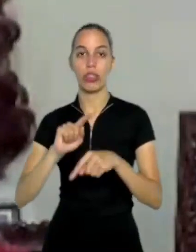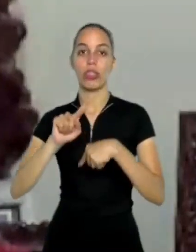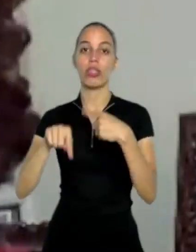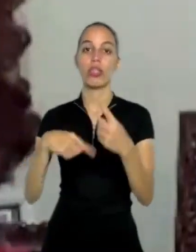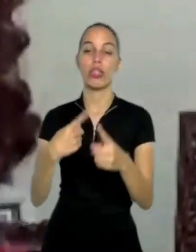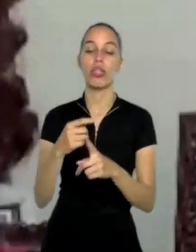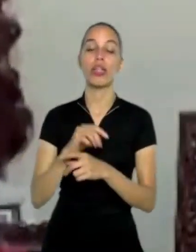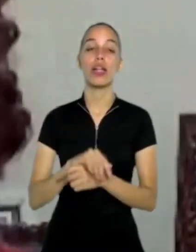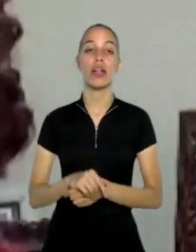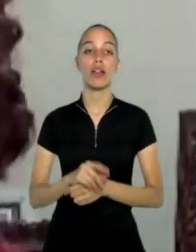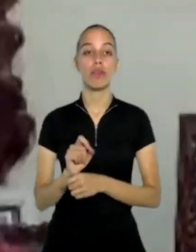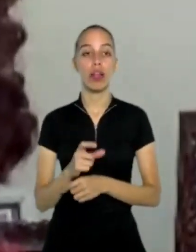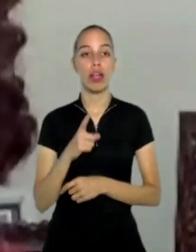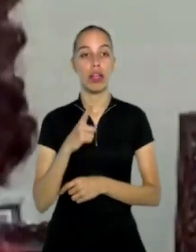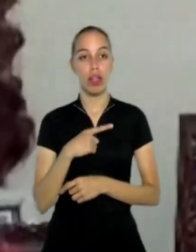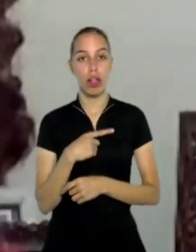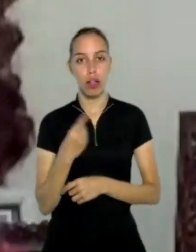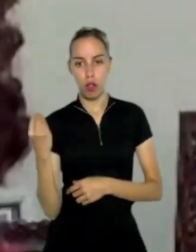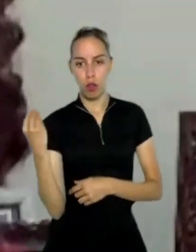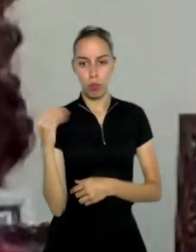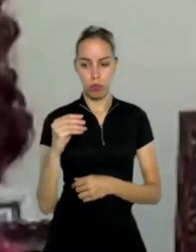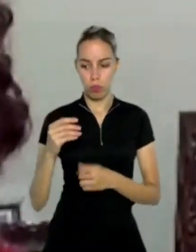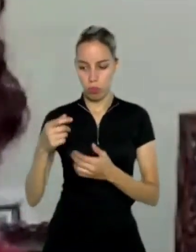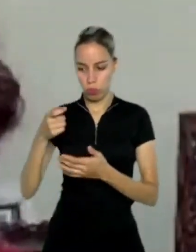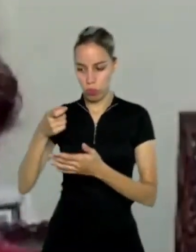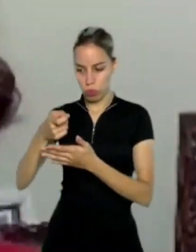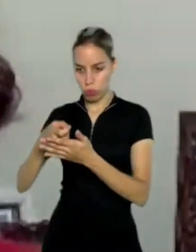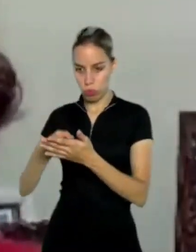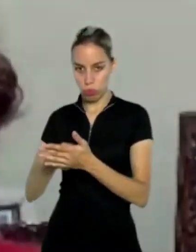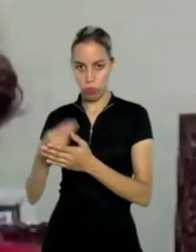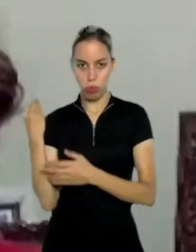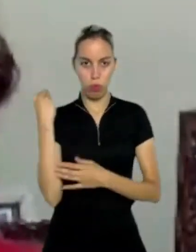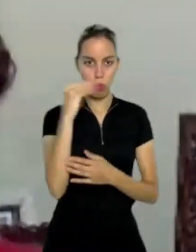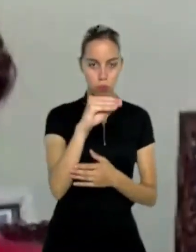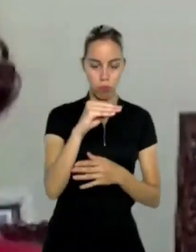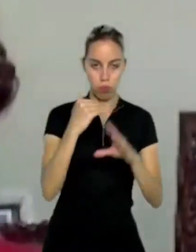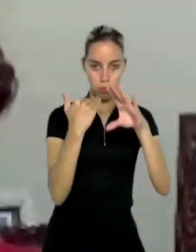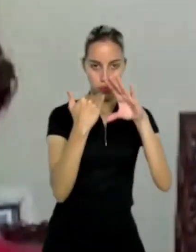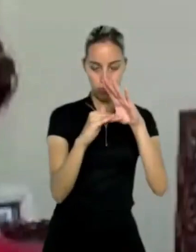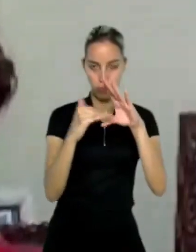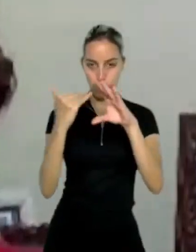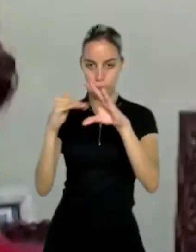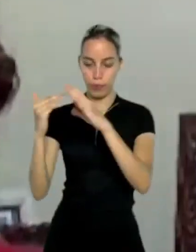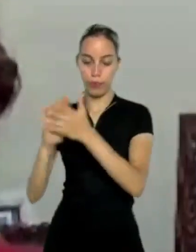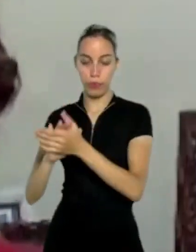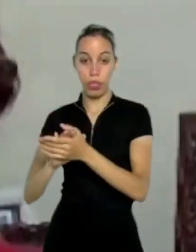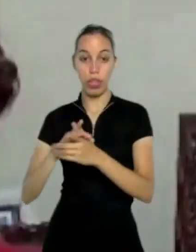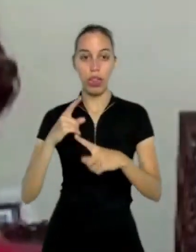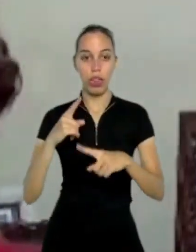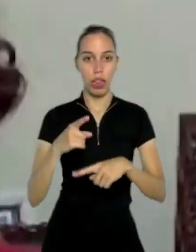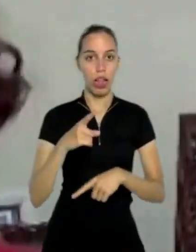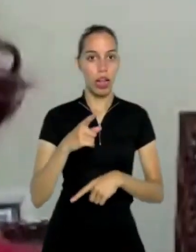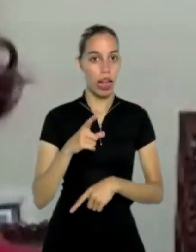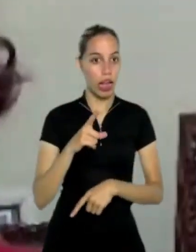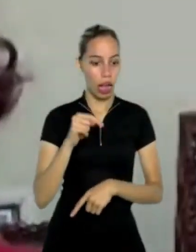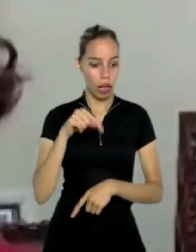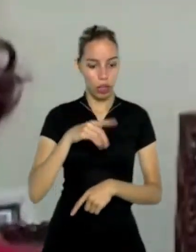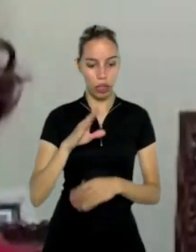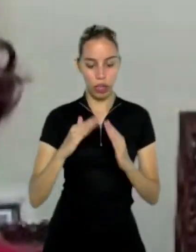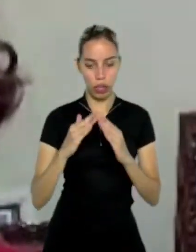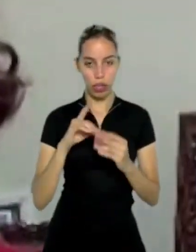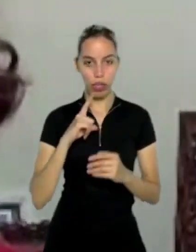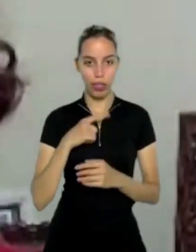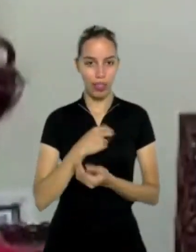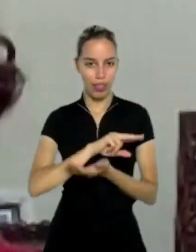casa eu tenho vários livros que tem esses textos. Aí, quando foi em 2014, eu fui selecionada